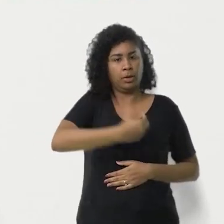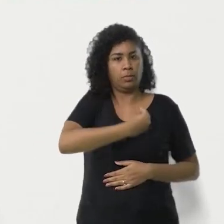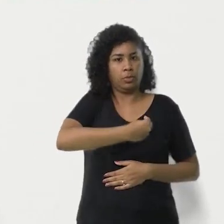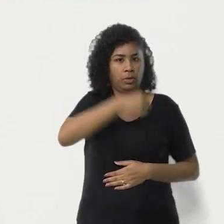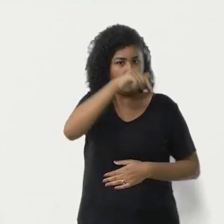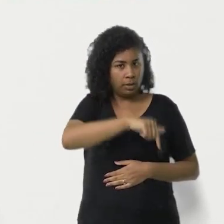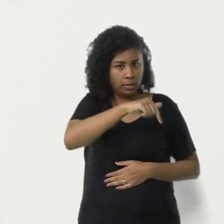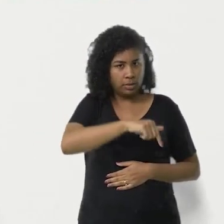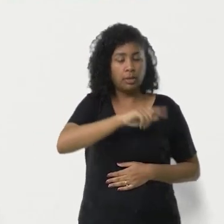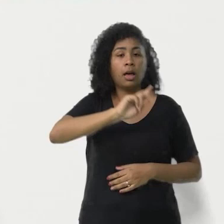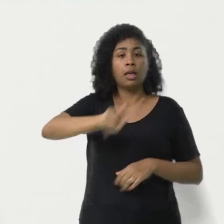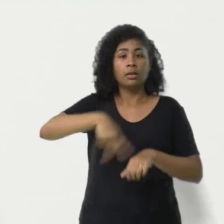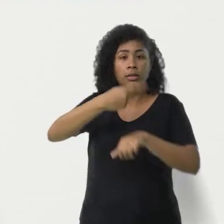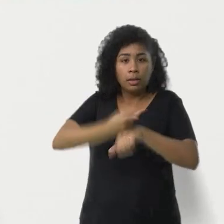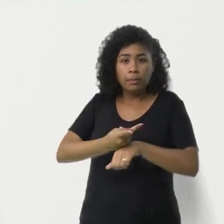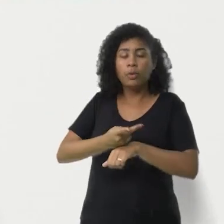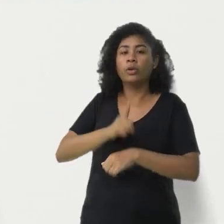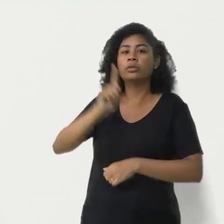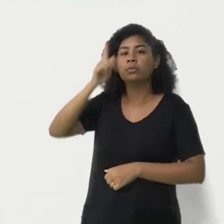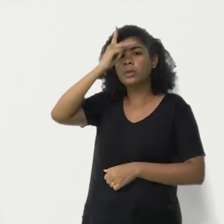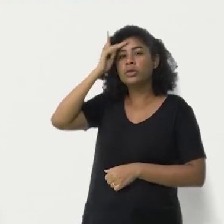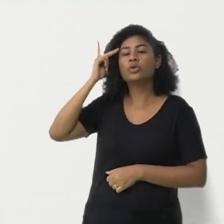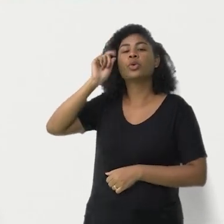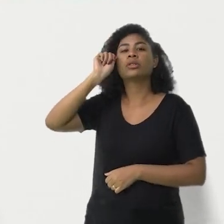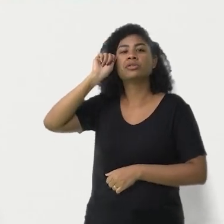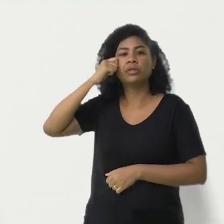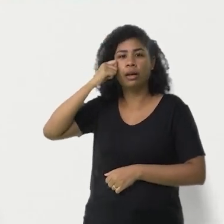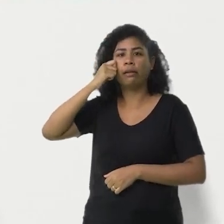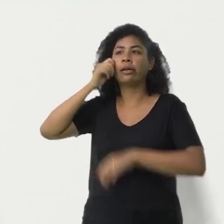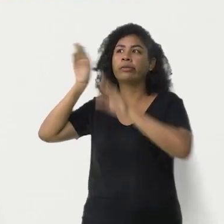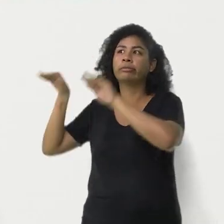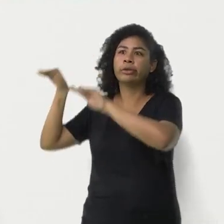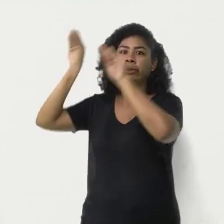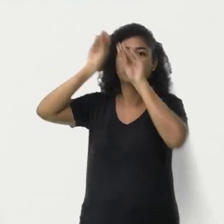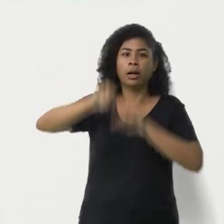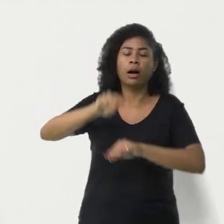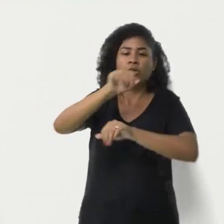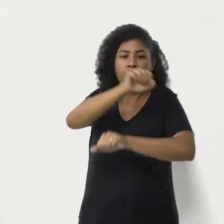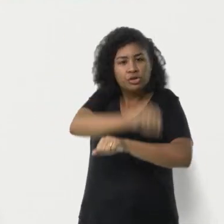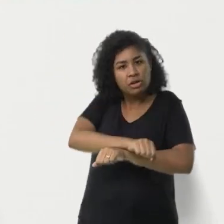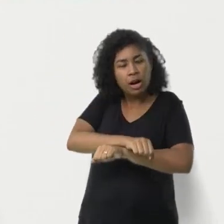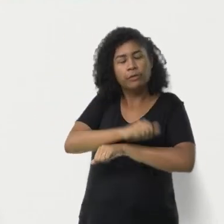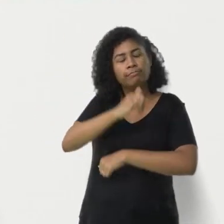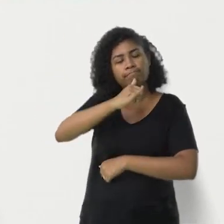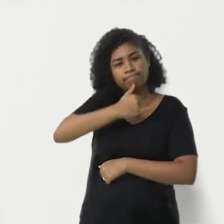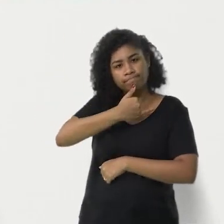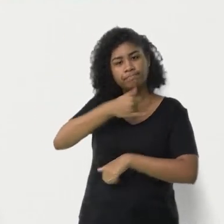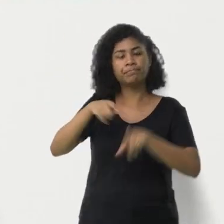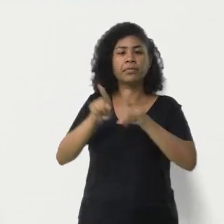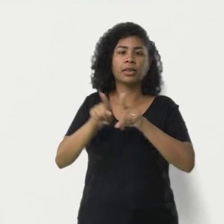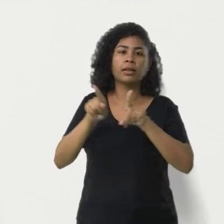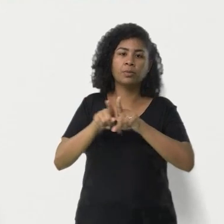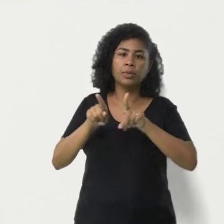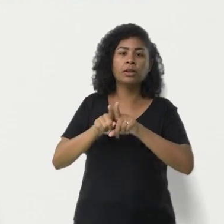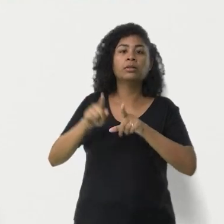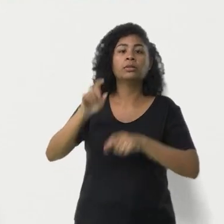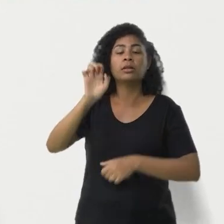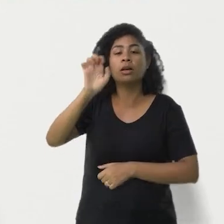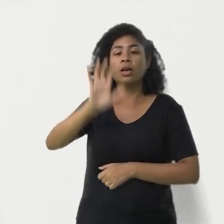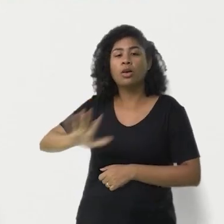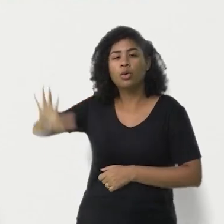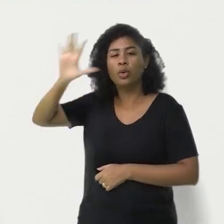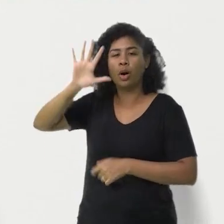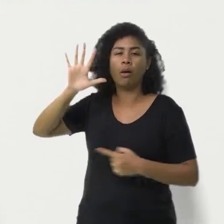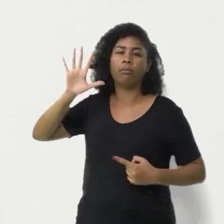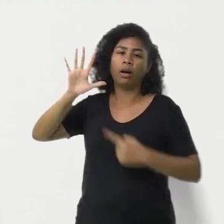pelos africanos, que foram trazidos como escravos, infelizmente, e também pelos europeus, que foram os grandes colonizadores daqui,